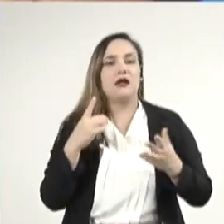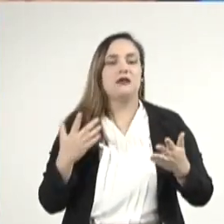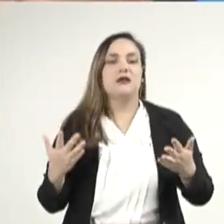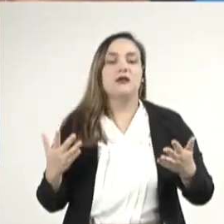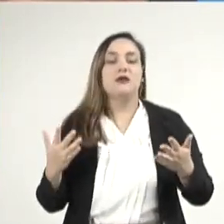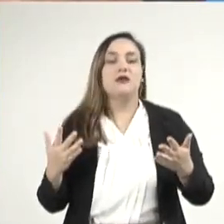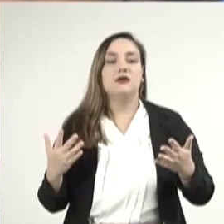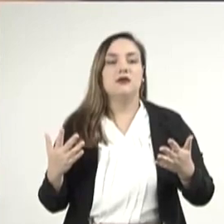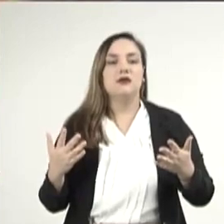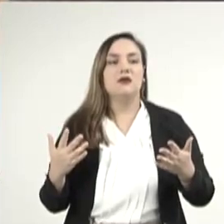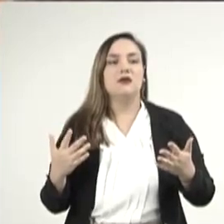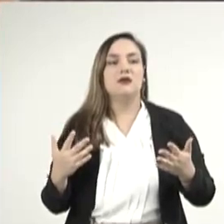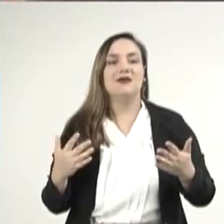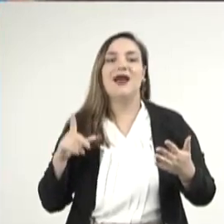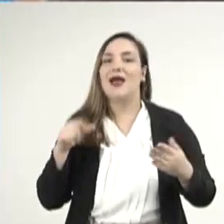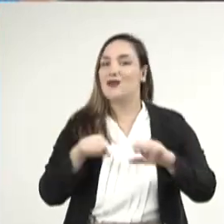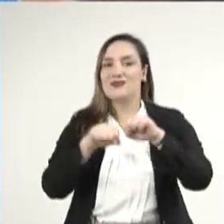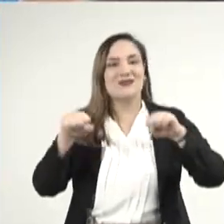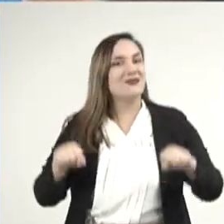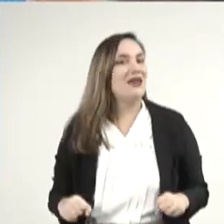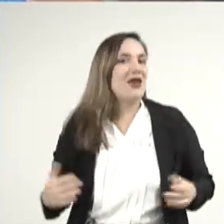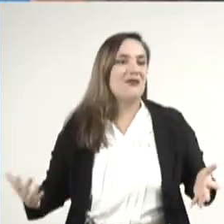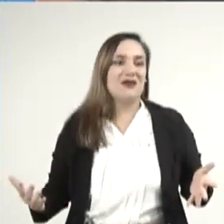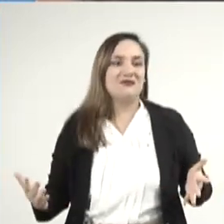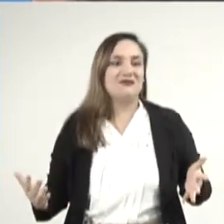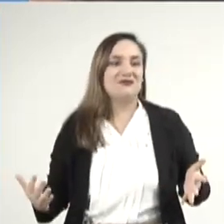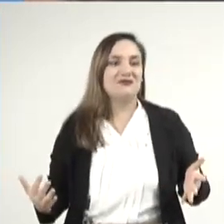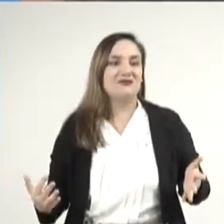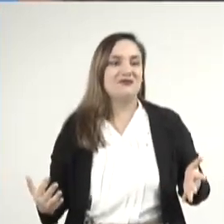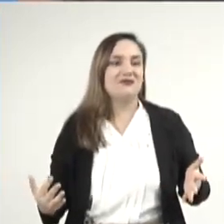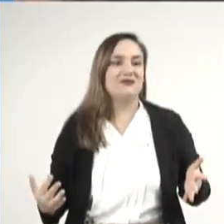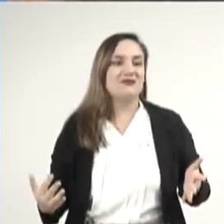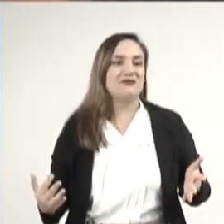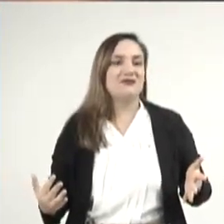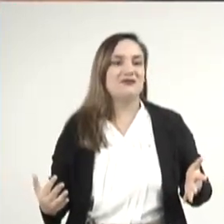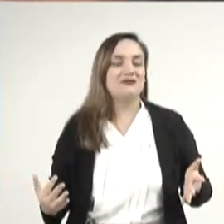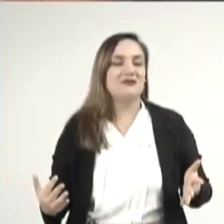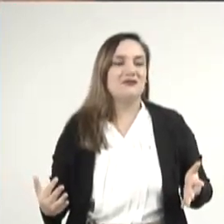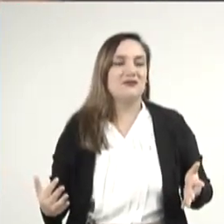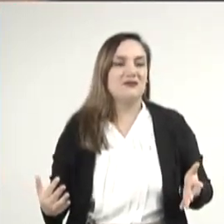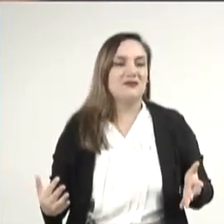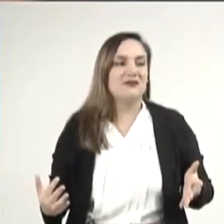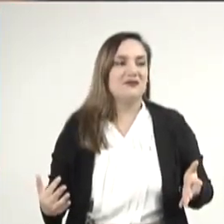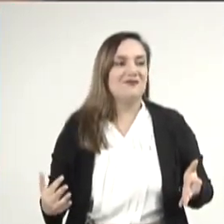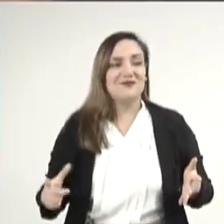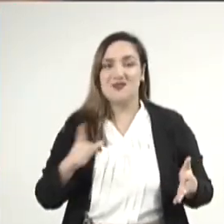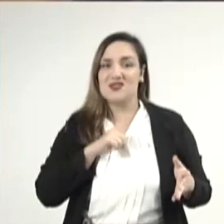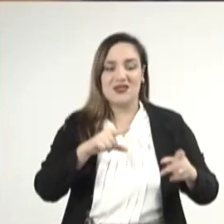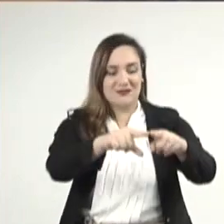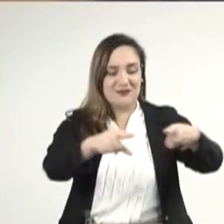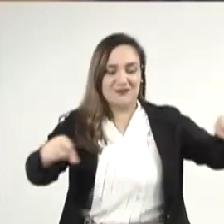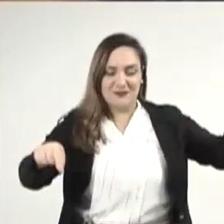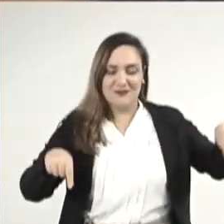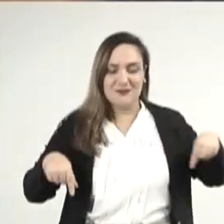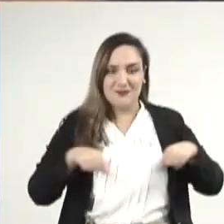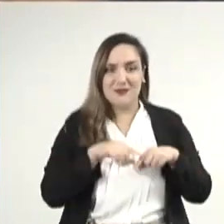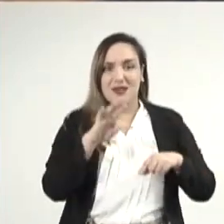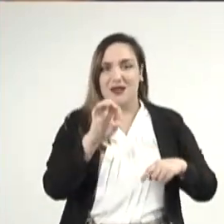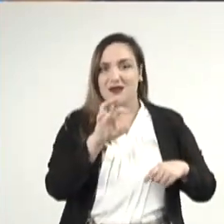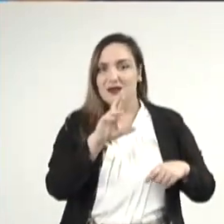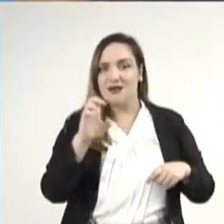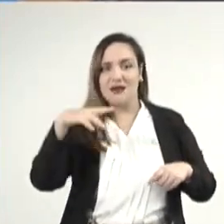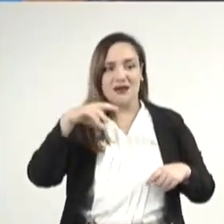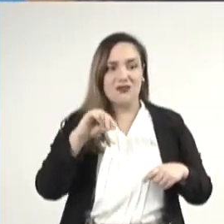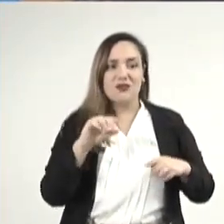certo? Porque mexe com o sistema. Aquilo lá foi por causa de regularização de terreno e região, que